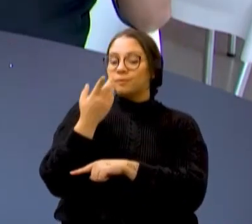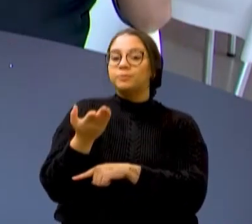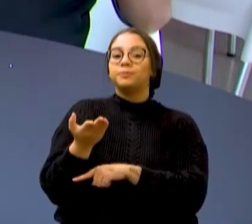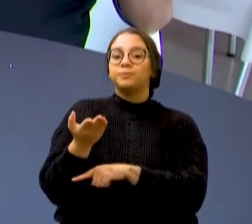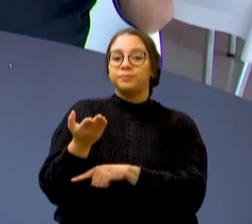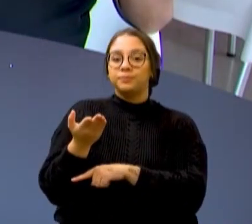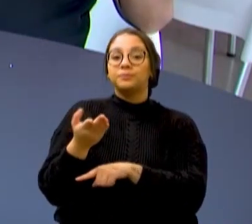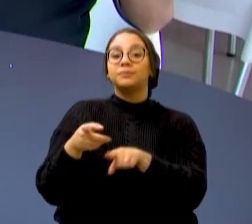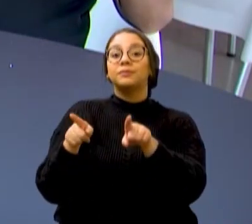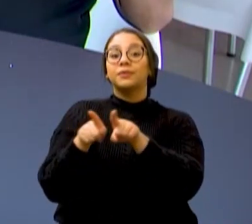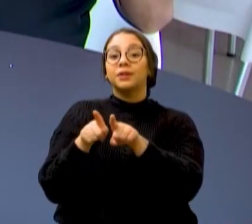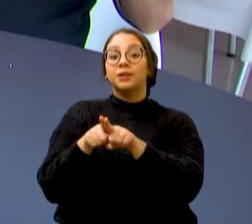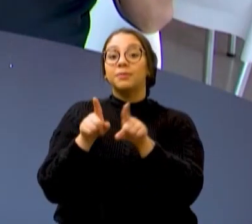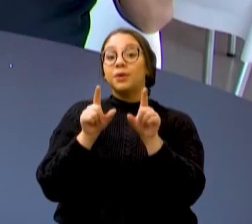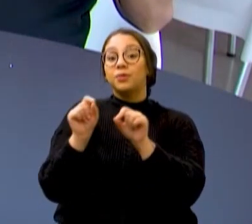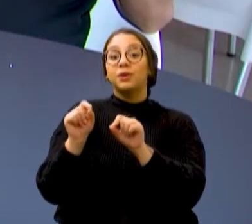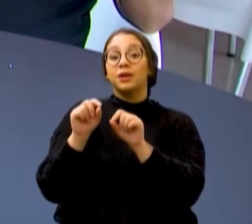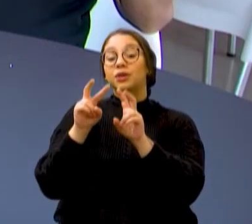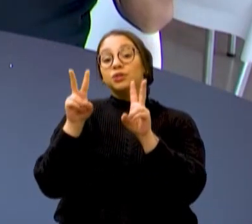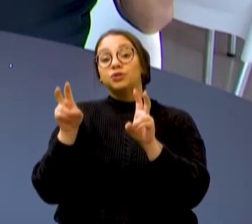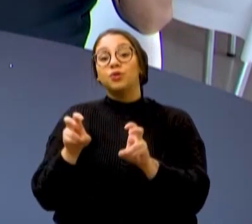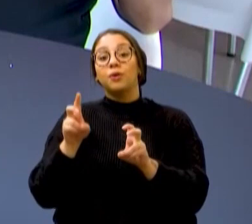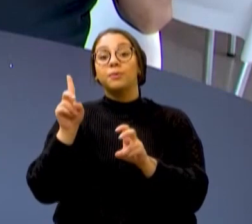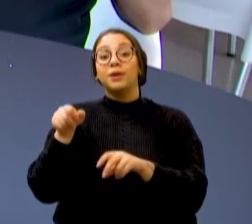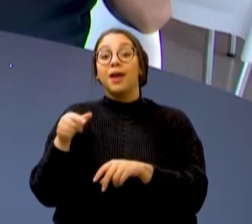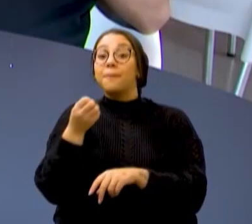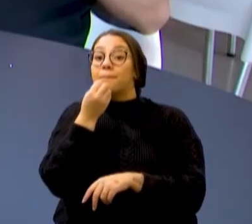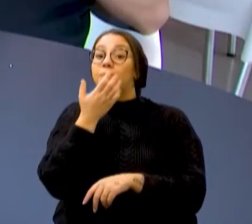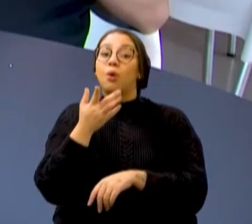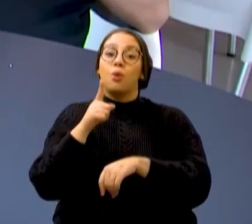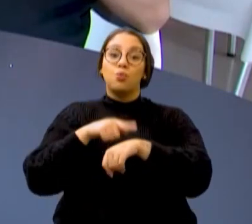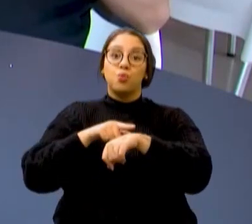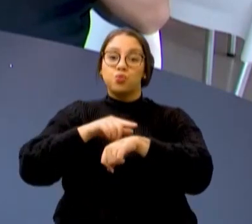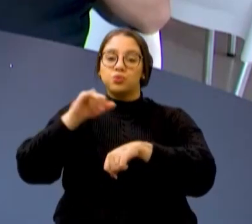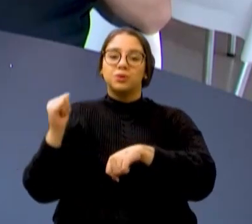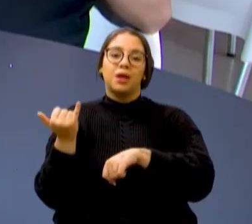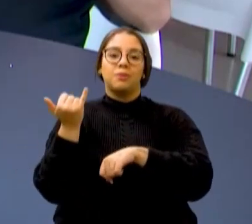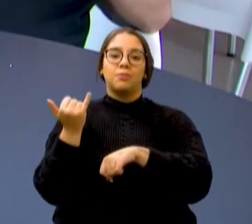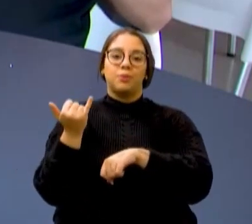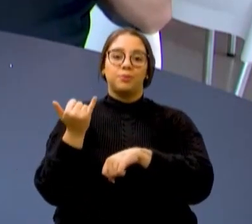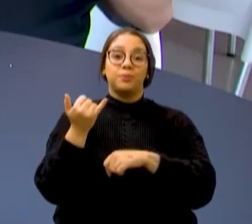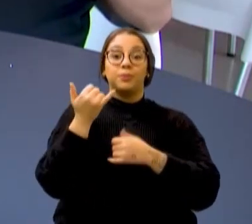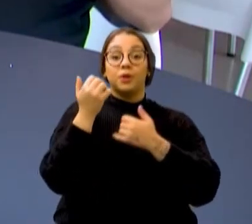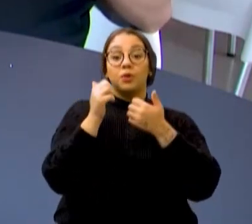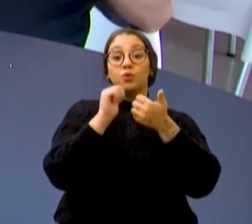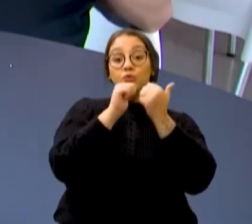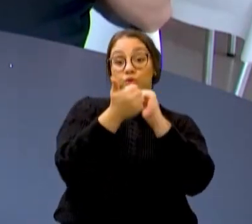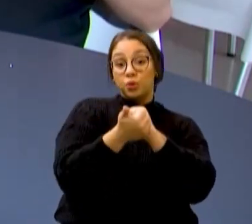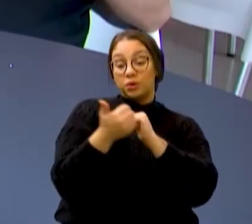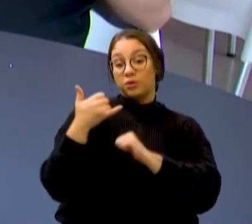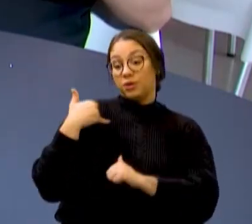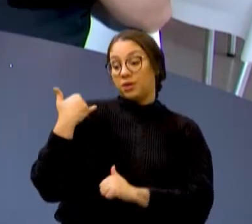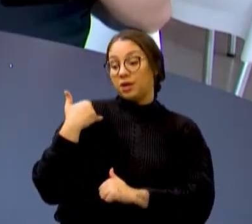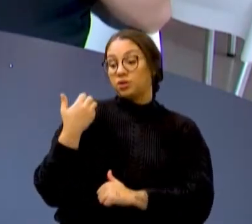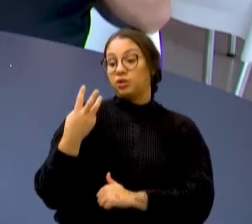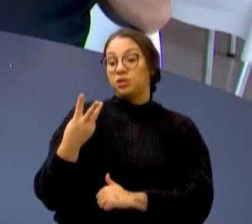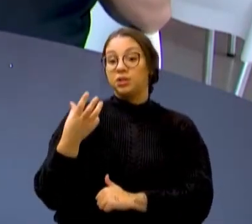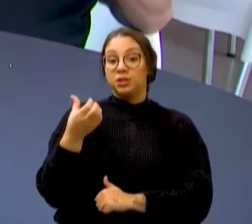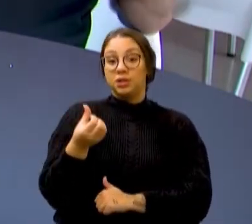experiência e aquela questão de saber fazer um bom uso do tempo. Esse jogador de